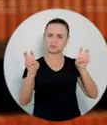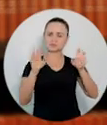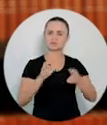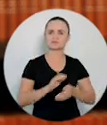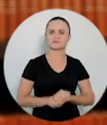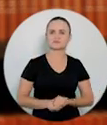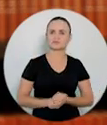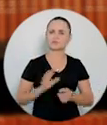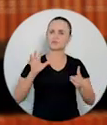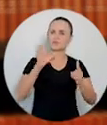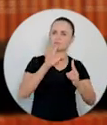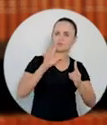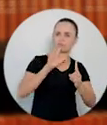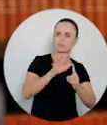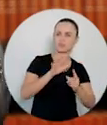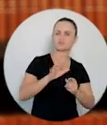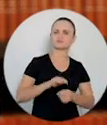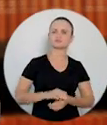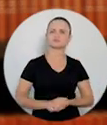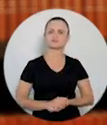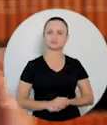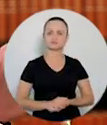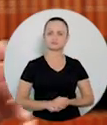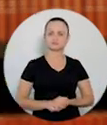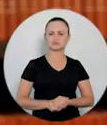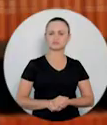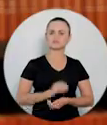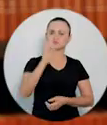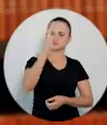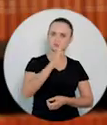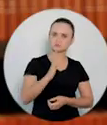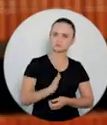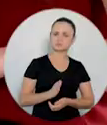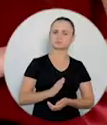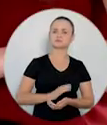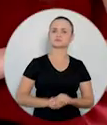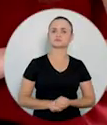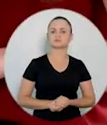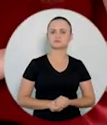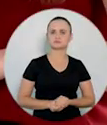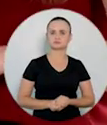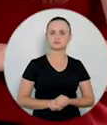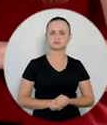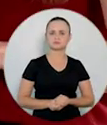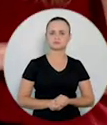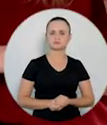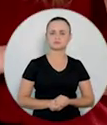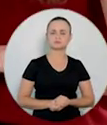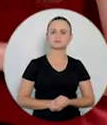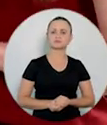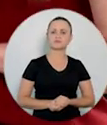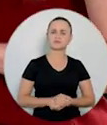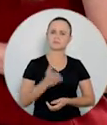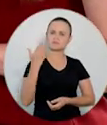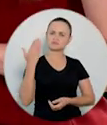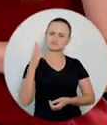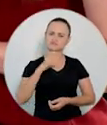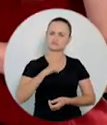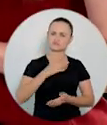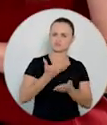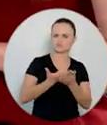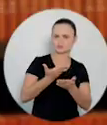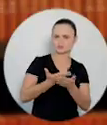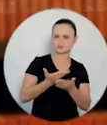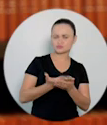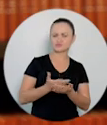de fato influenciam o destino do Brasil como um todo. Isso chama a minha atenção desde o primeiro semestre, que é quando eu tive a aula de organização do Estado.